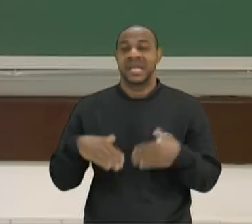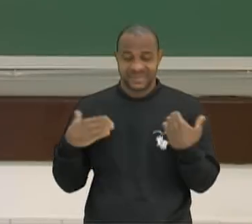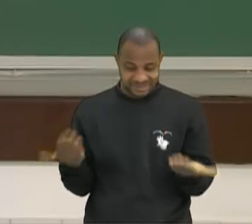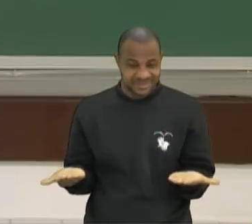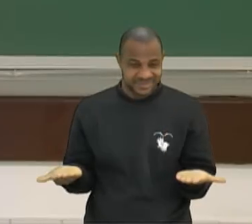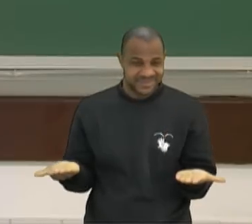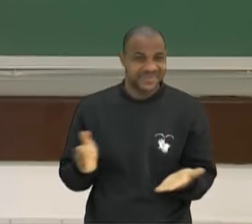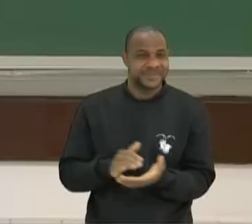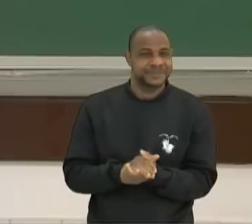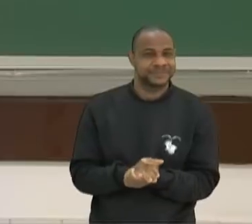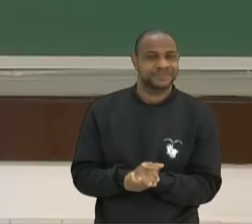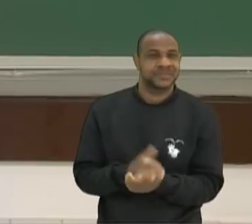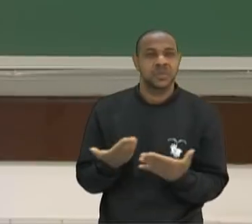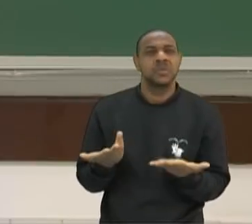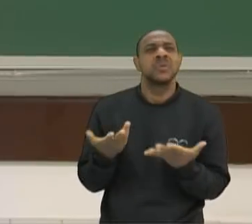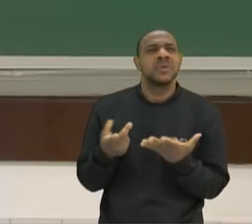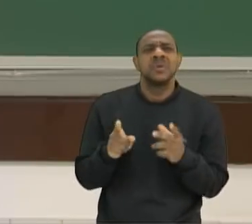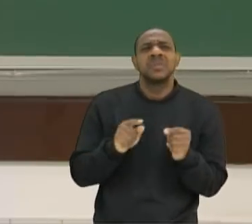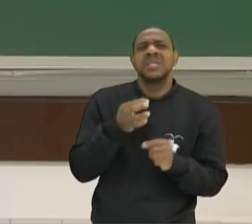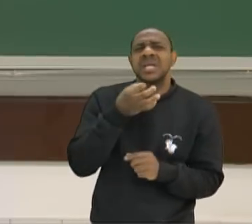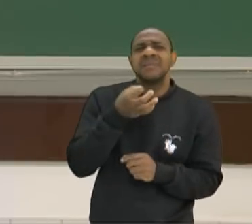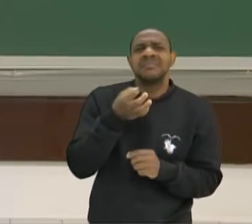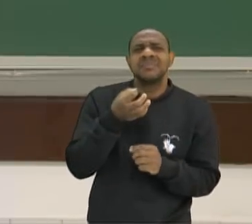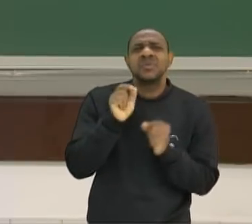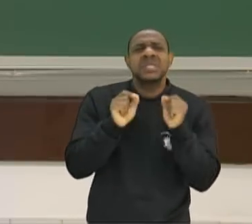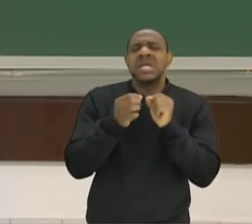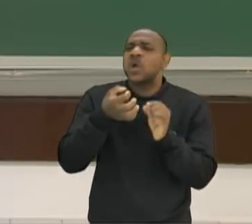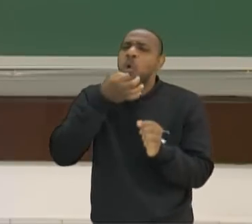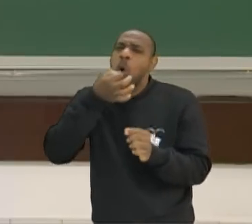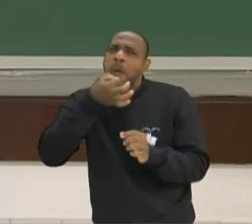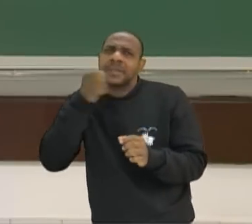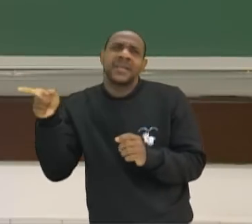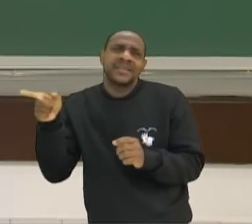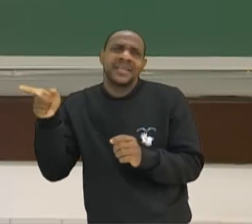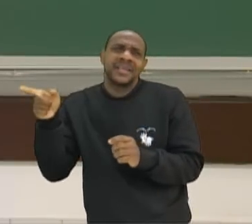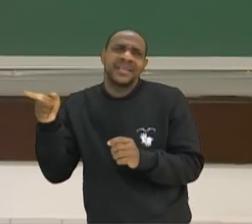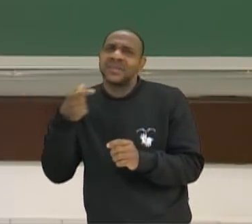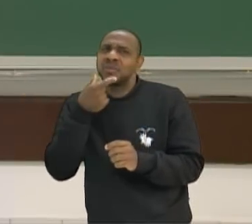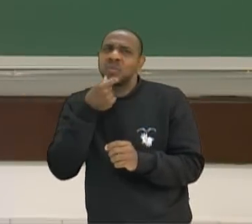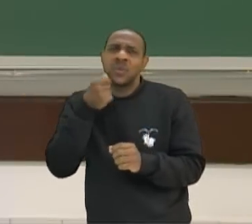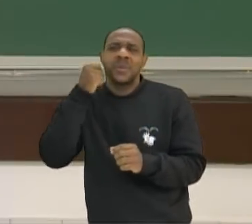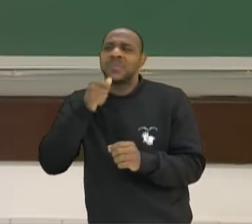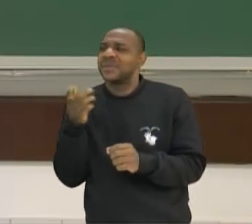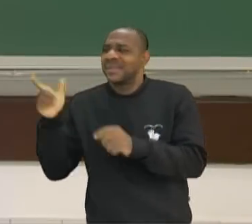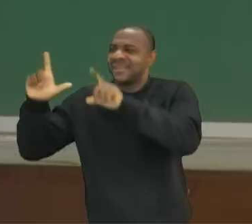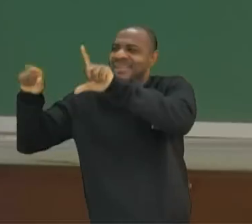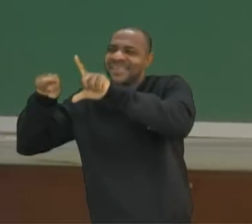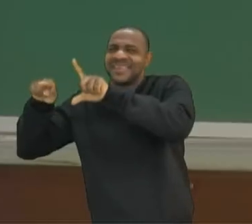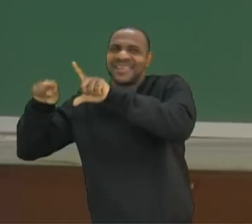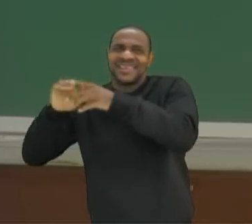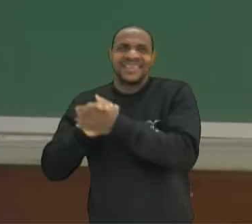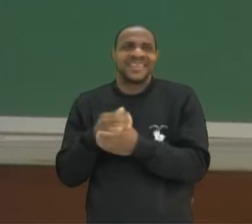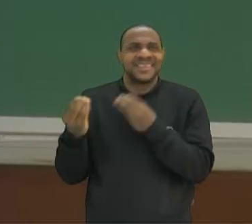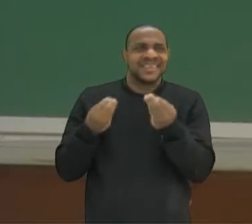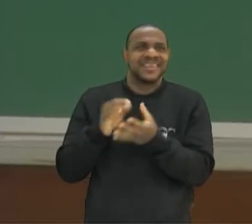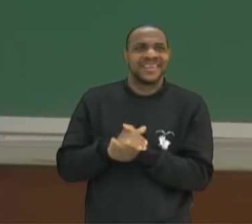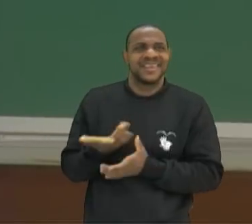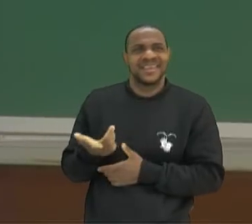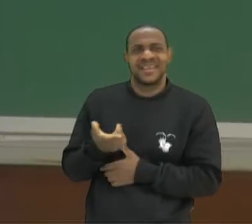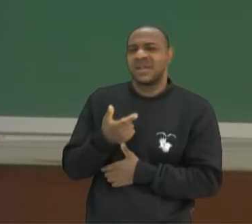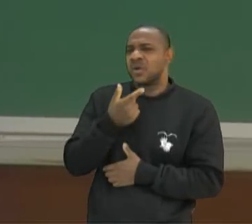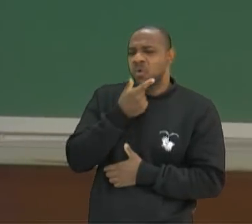Então, galerinha, o que vocês acham que é? Vamos lá para answer? Yes, teacher! Vamos lá. O rapaz